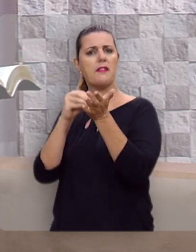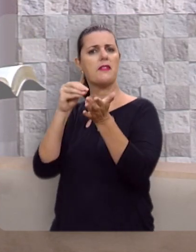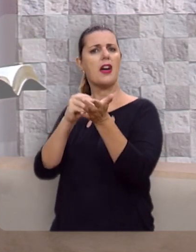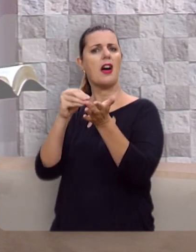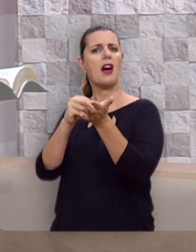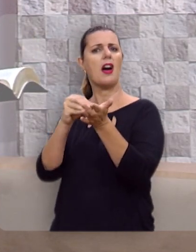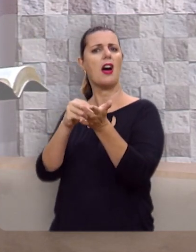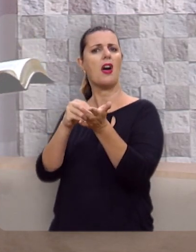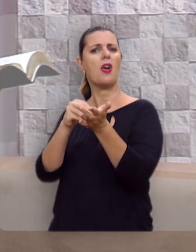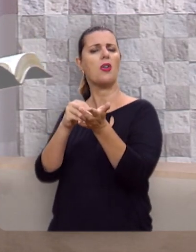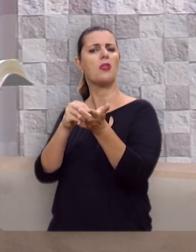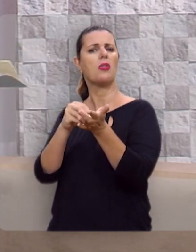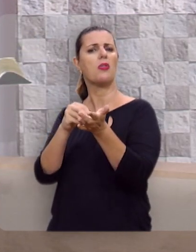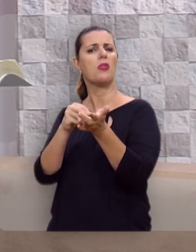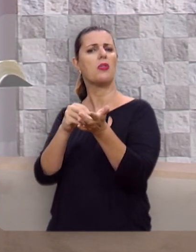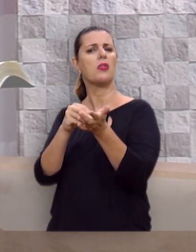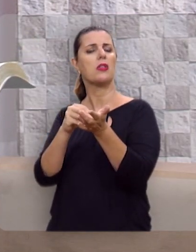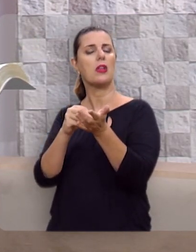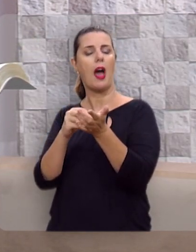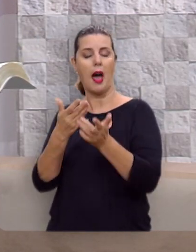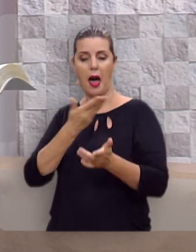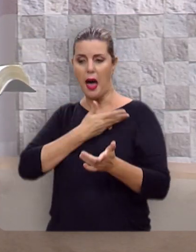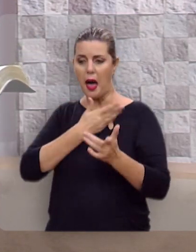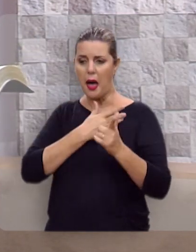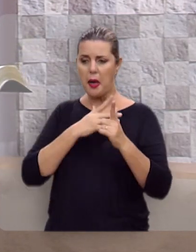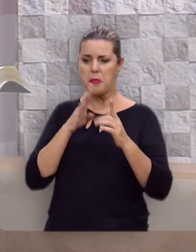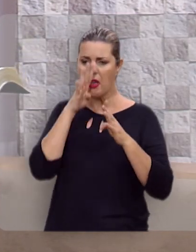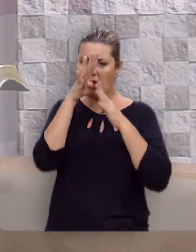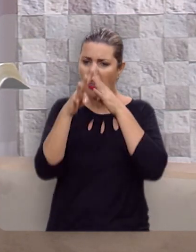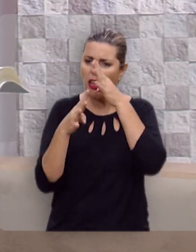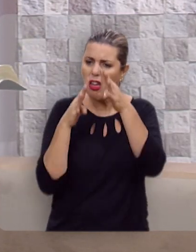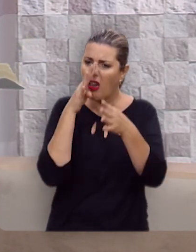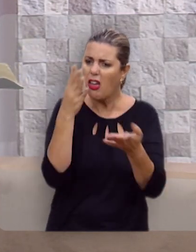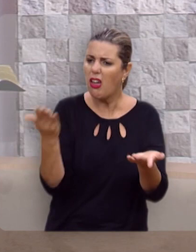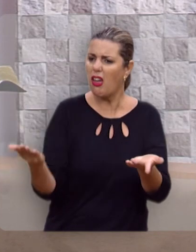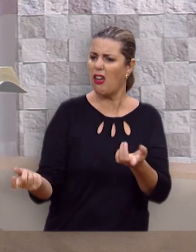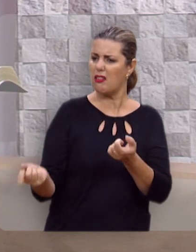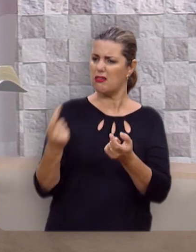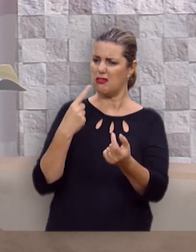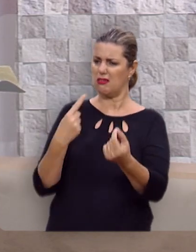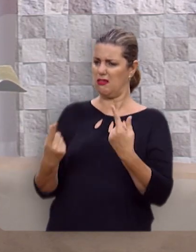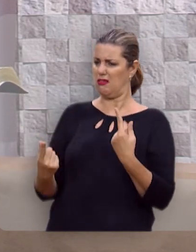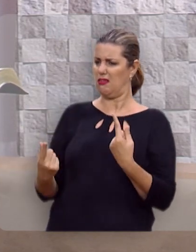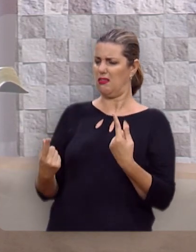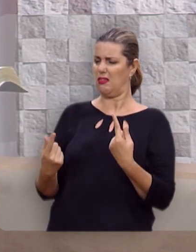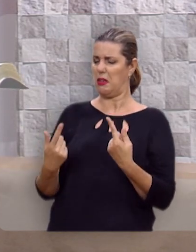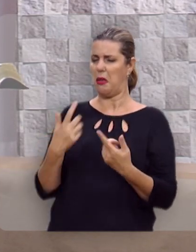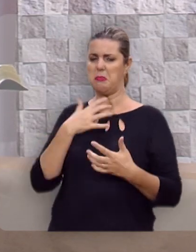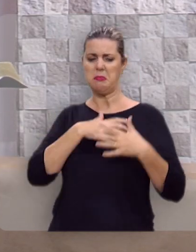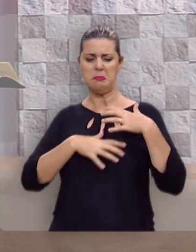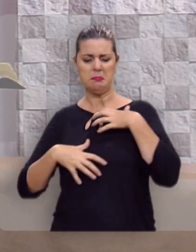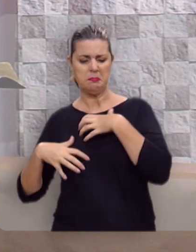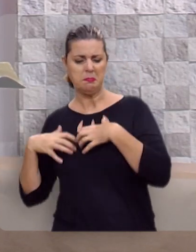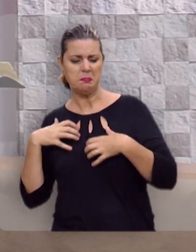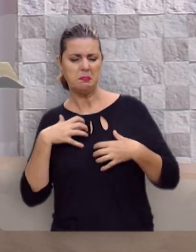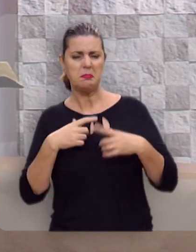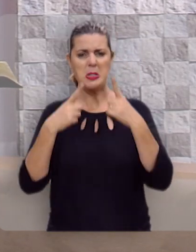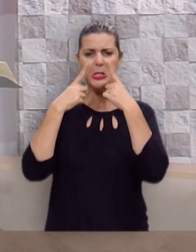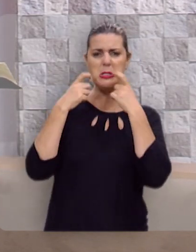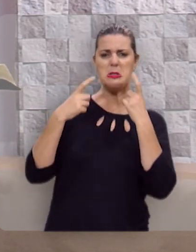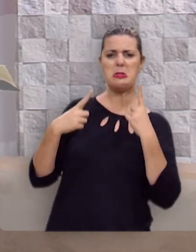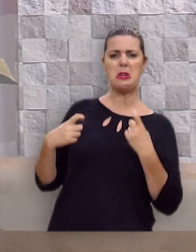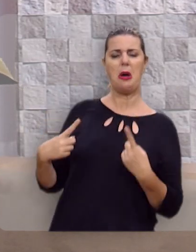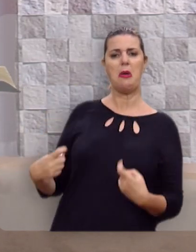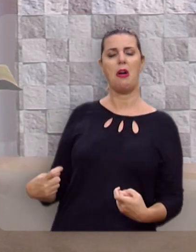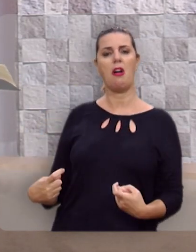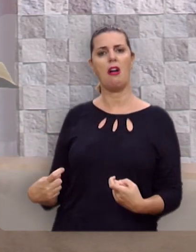mulher faltar-lhe na hora mais necessária, dos seus amigos o acusarem, ele se desespera,